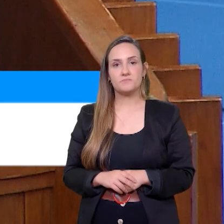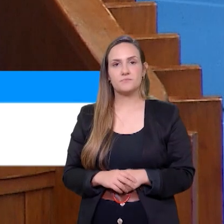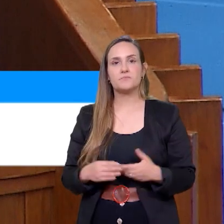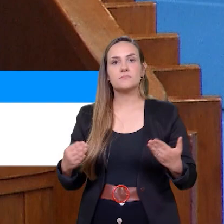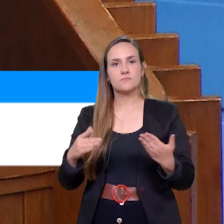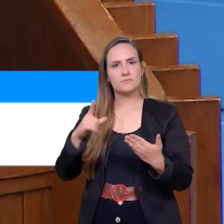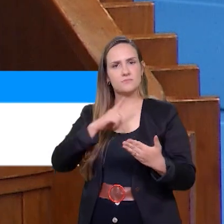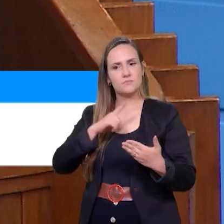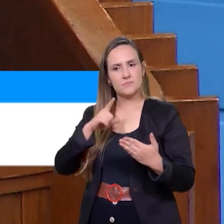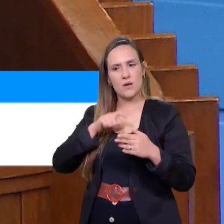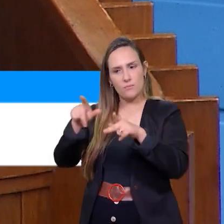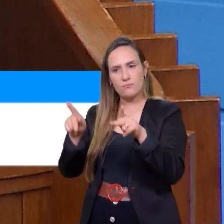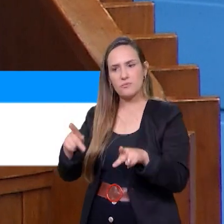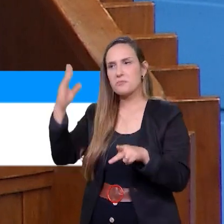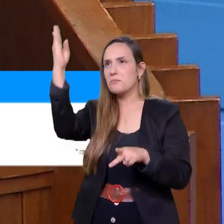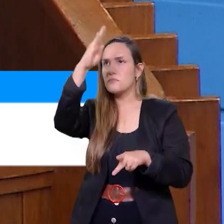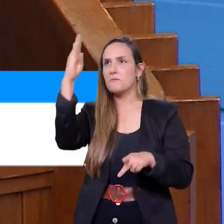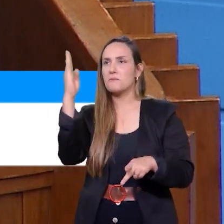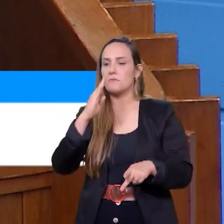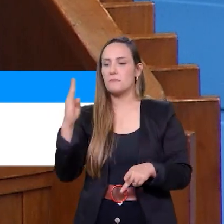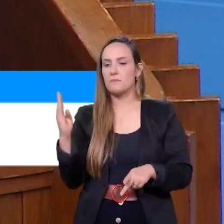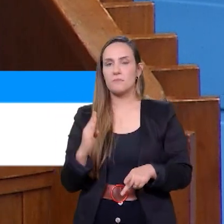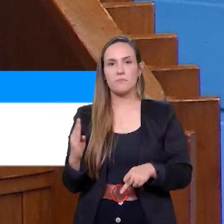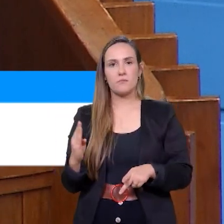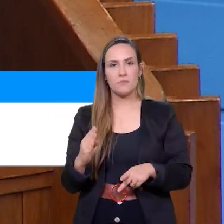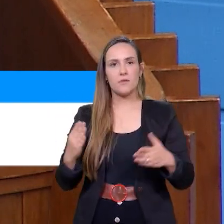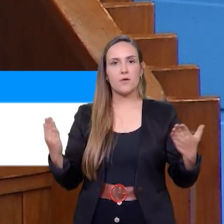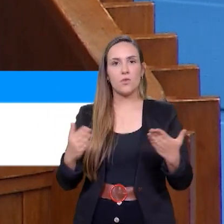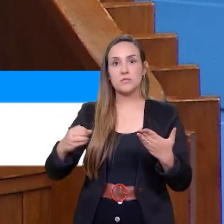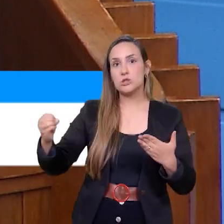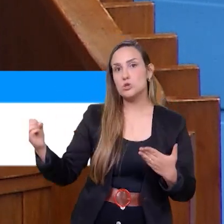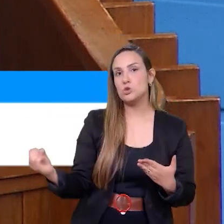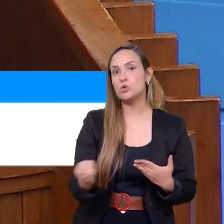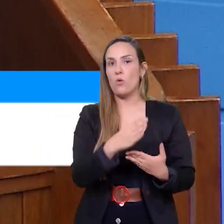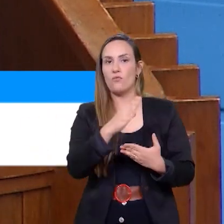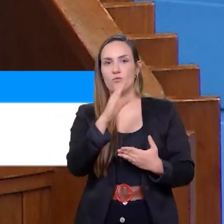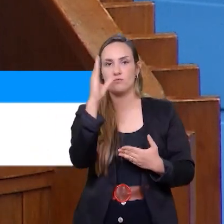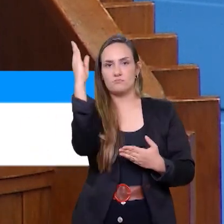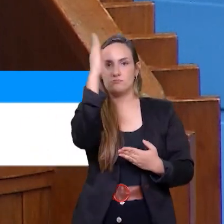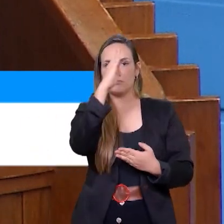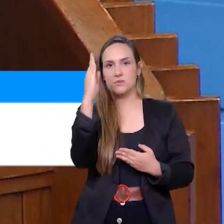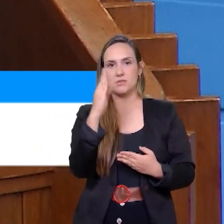Eu venho à tribuna para falar